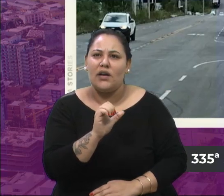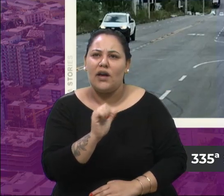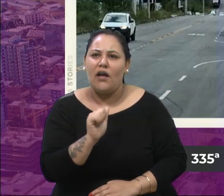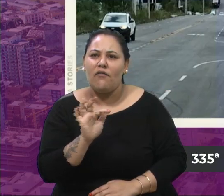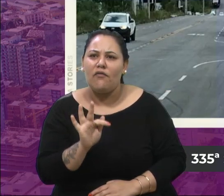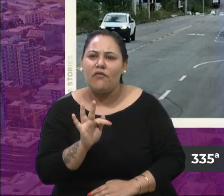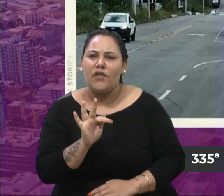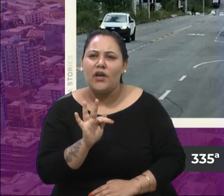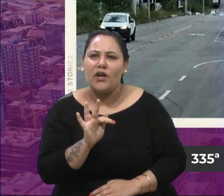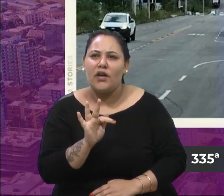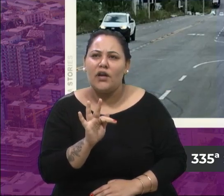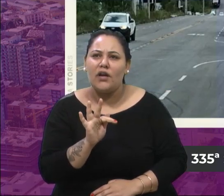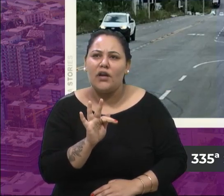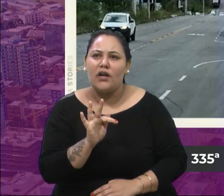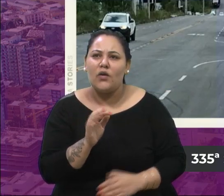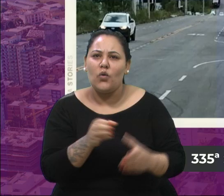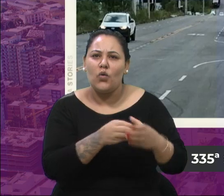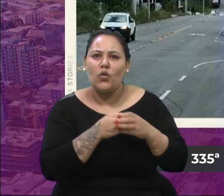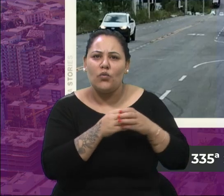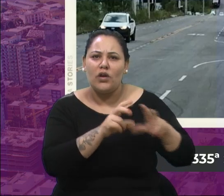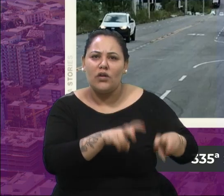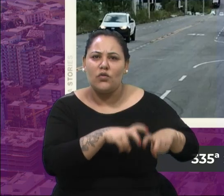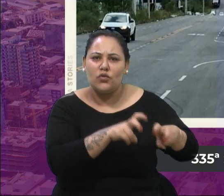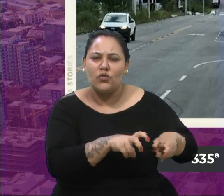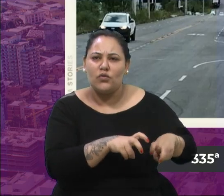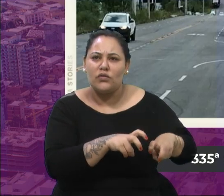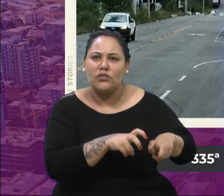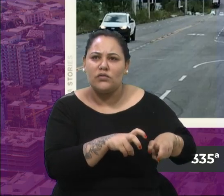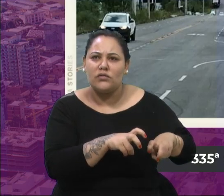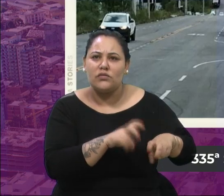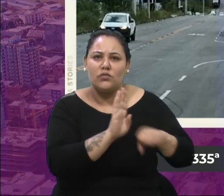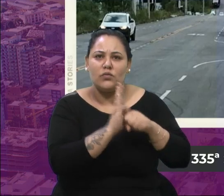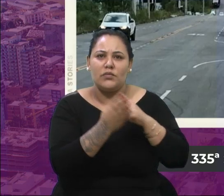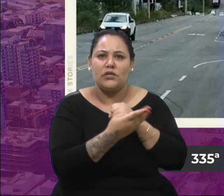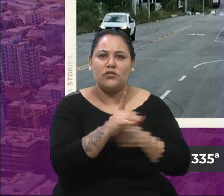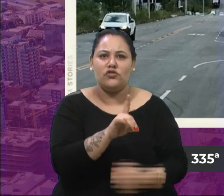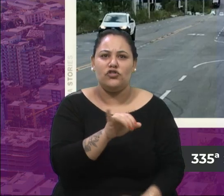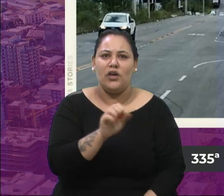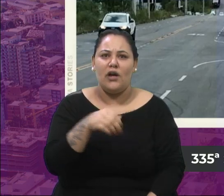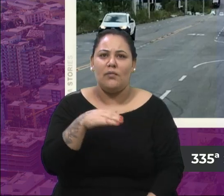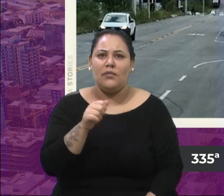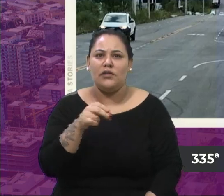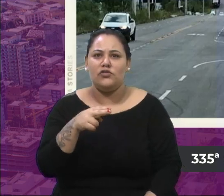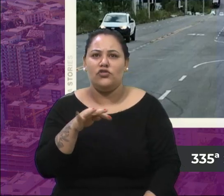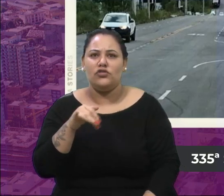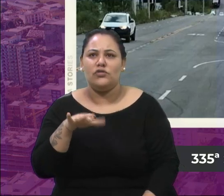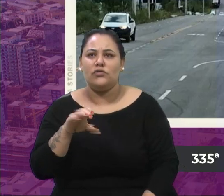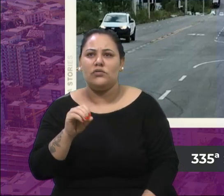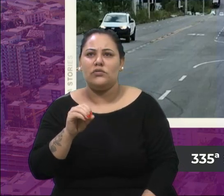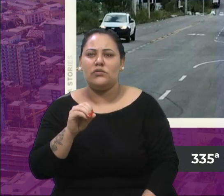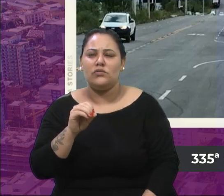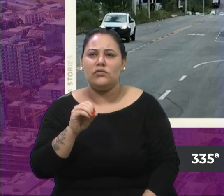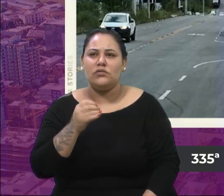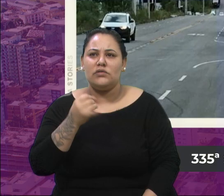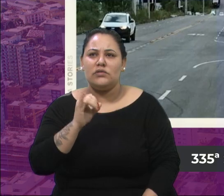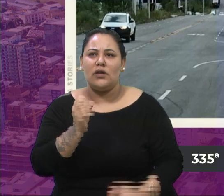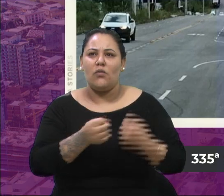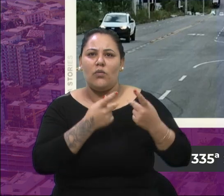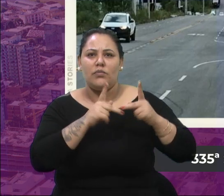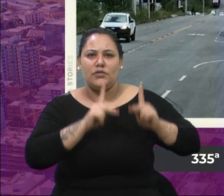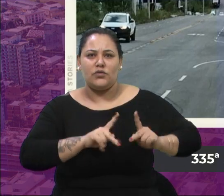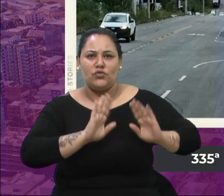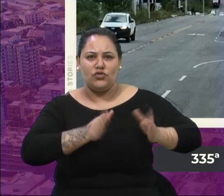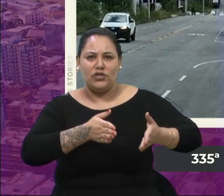e Agroindústrias Familiares, no bairro Diamantino, né? ali, se alguém daqui já